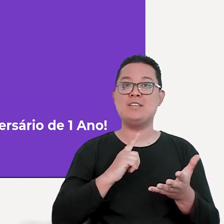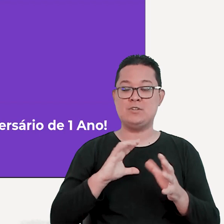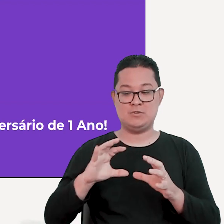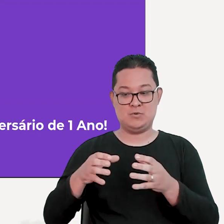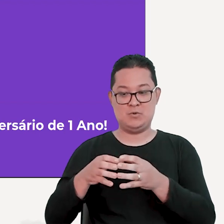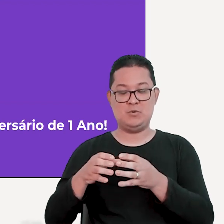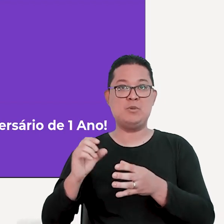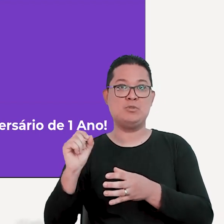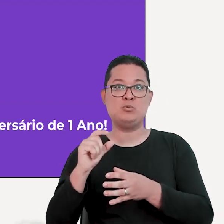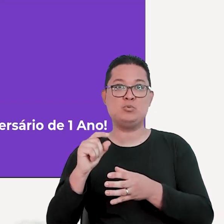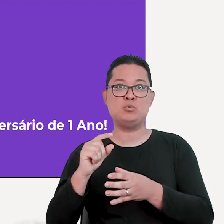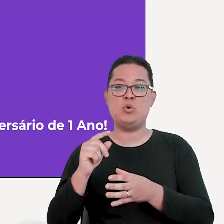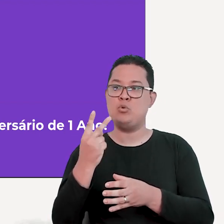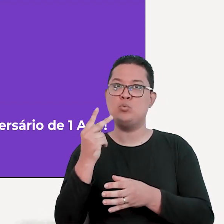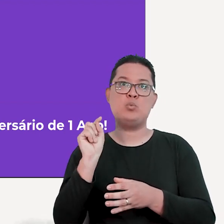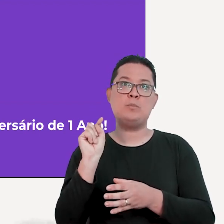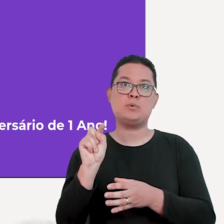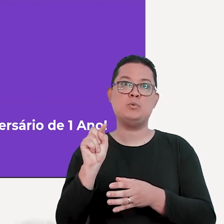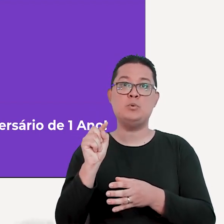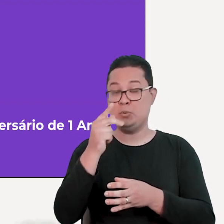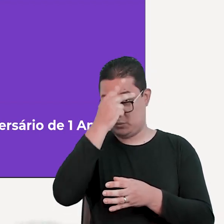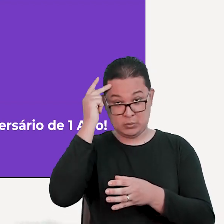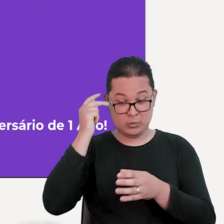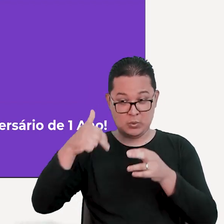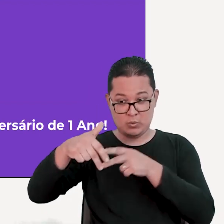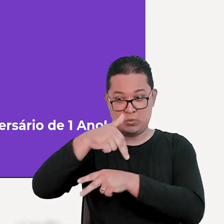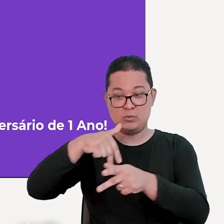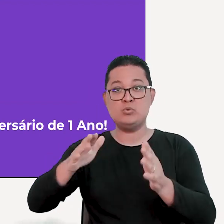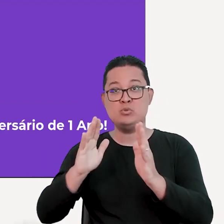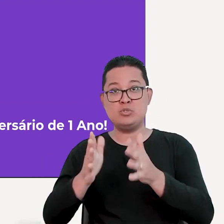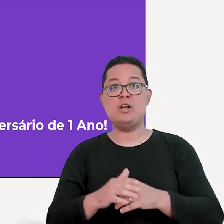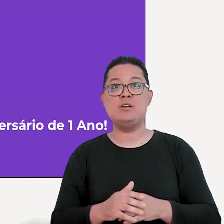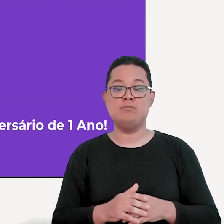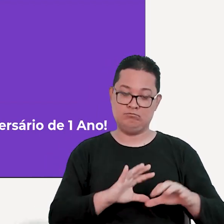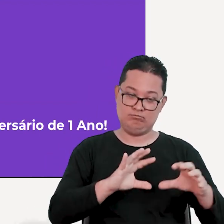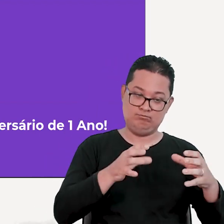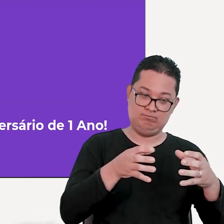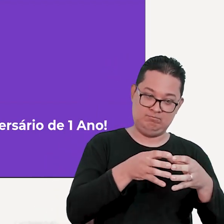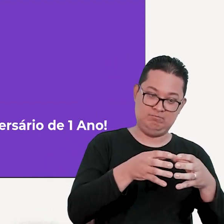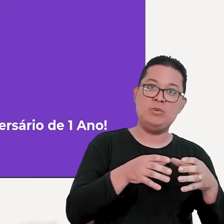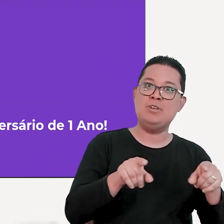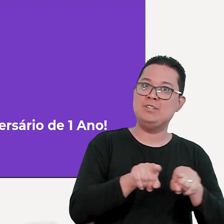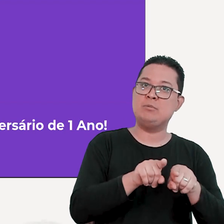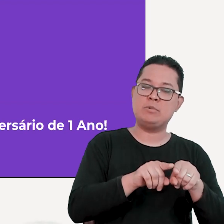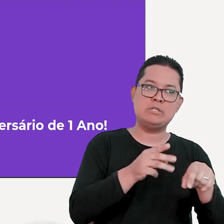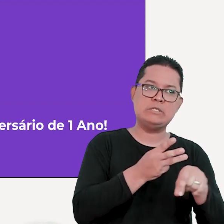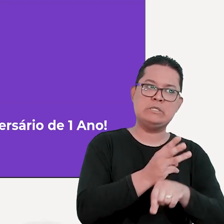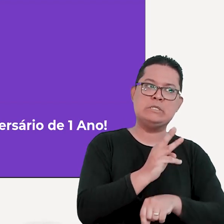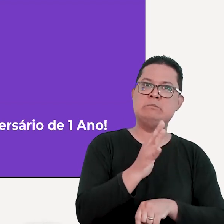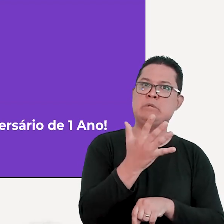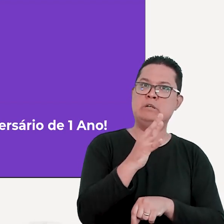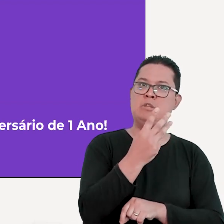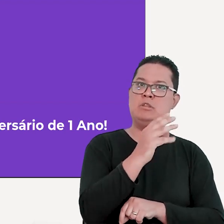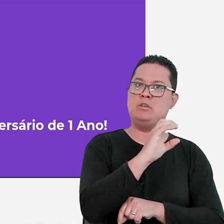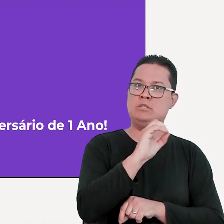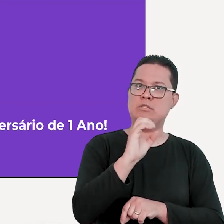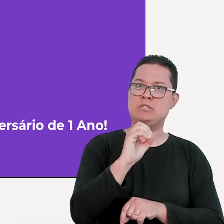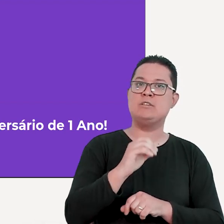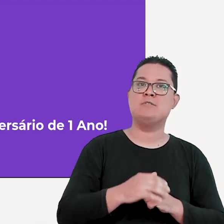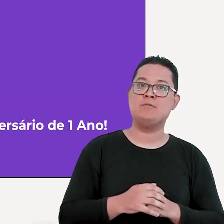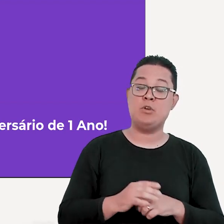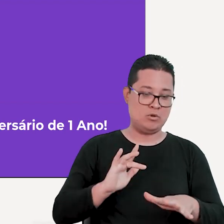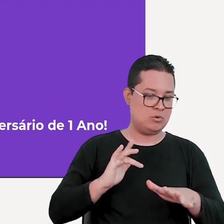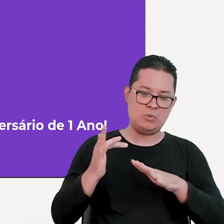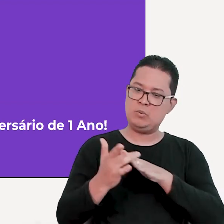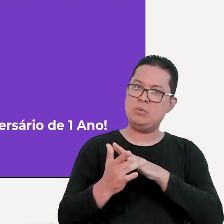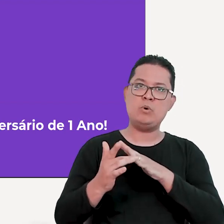são quase 2.000 pessoas por lá, e no nosso grupo do WhatsApp também, que deve estar chegando umas 300 pessoas, né? Estamos em todas as redes